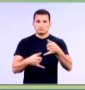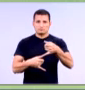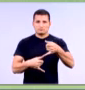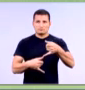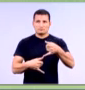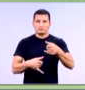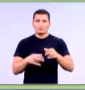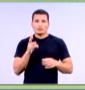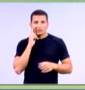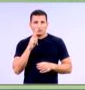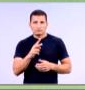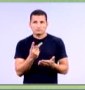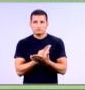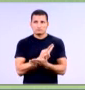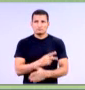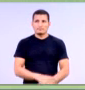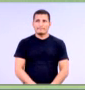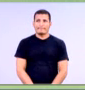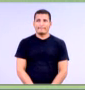que vai acontecer.